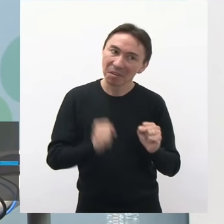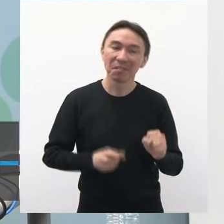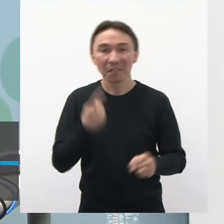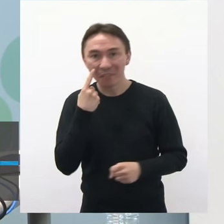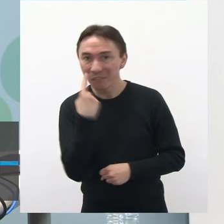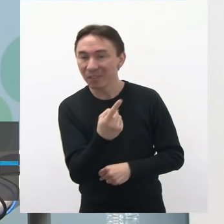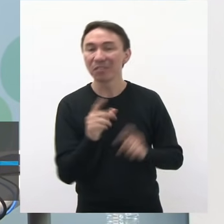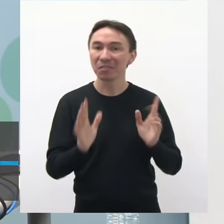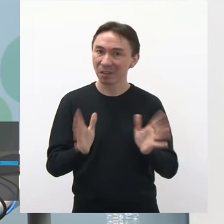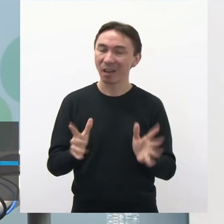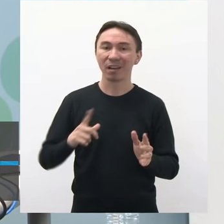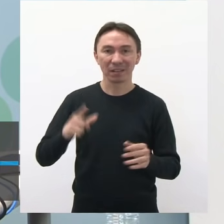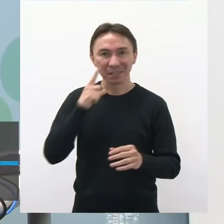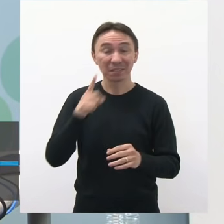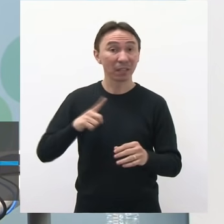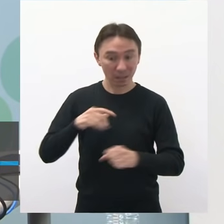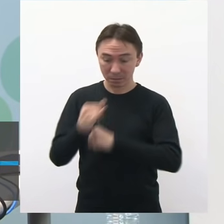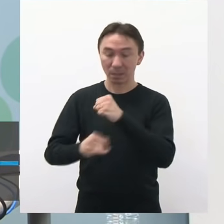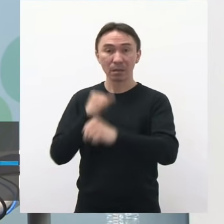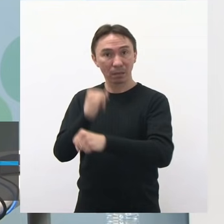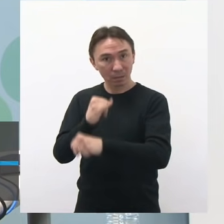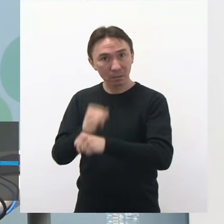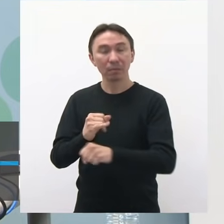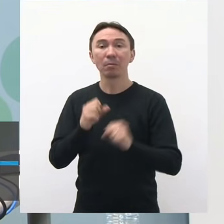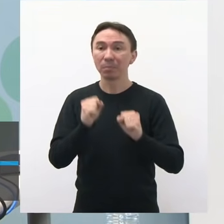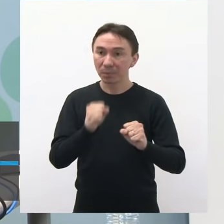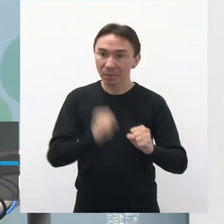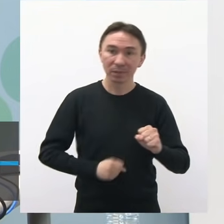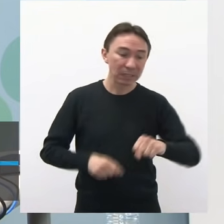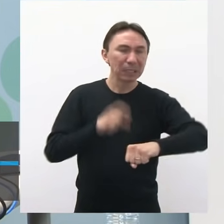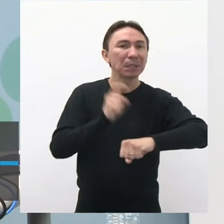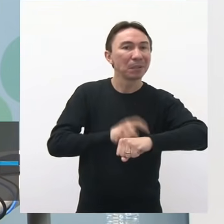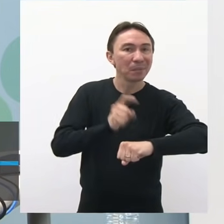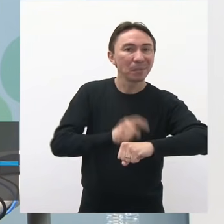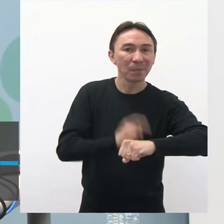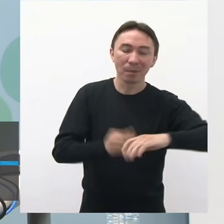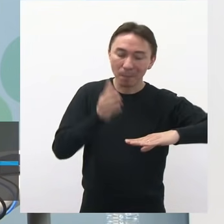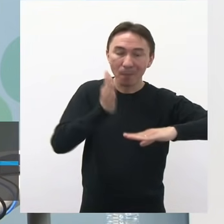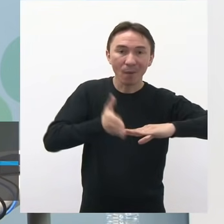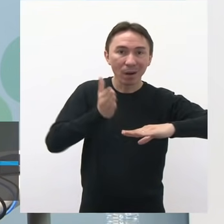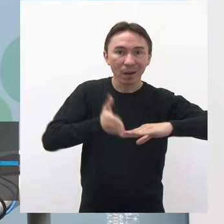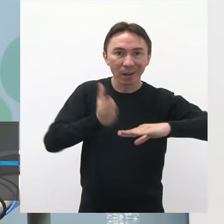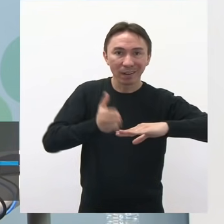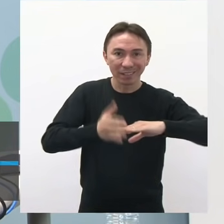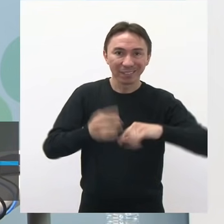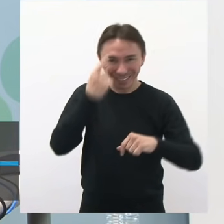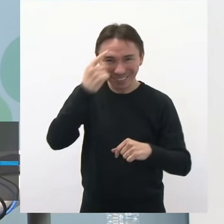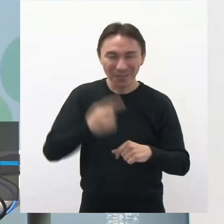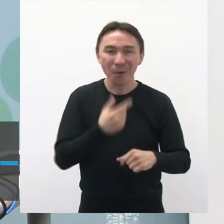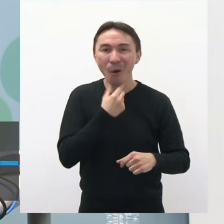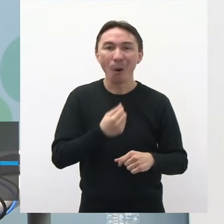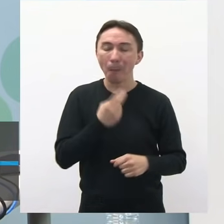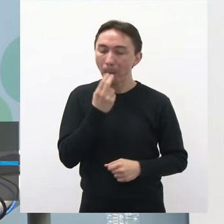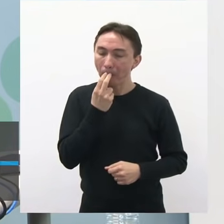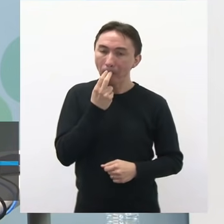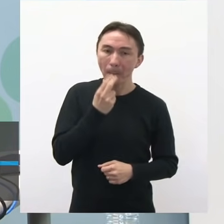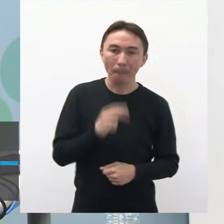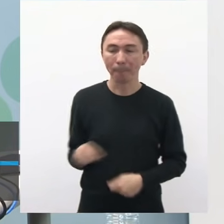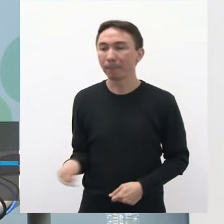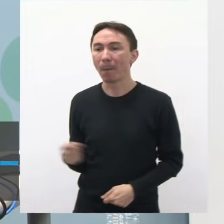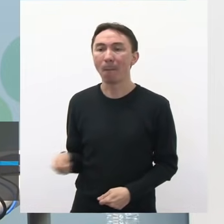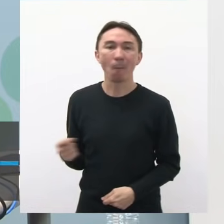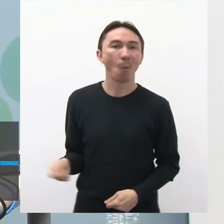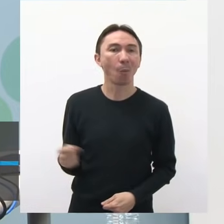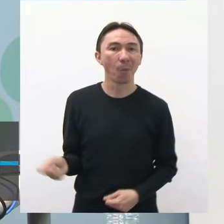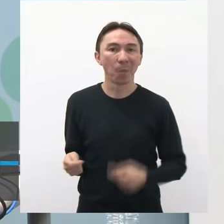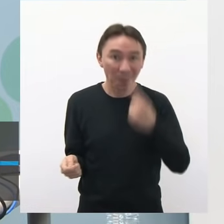aí na internet para vocês assistirem. O filme Tempos Modernos, do Charlie Chaplin, é excelente, grande dica, professor Vander. E aí,